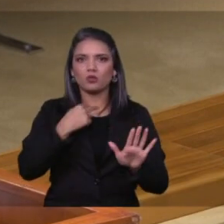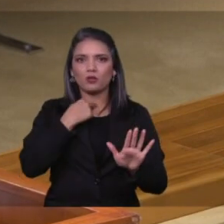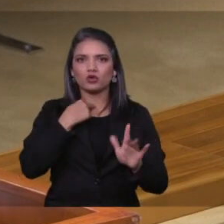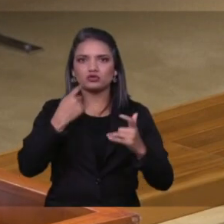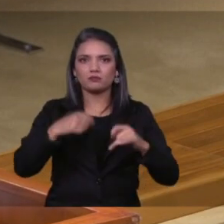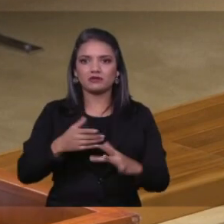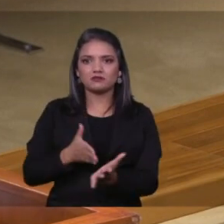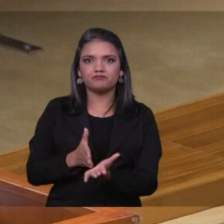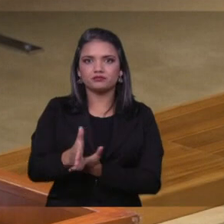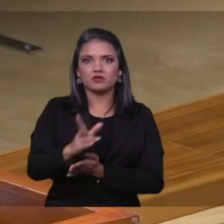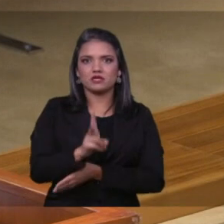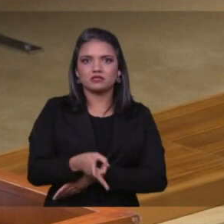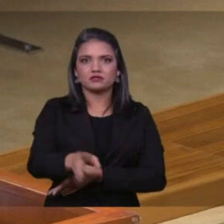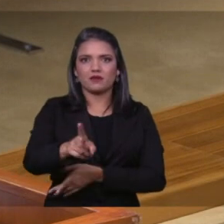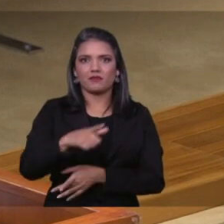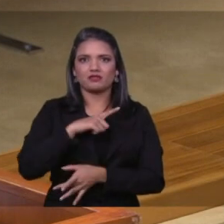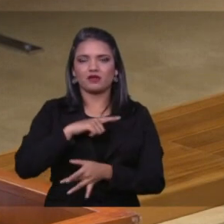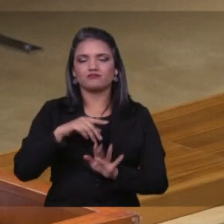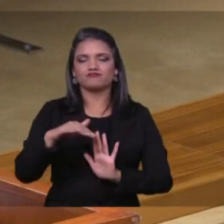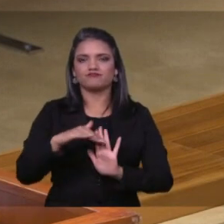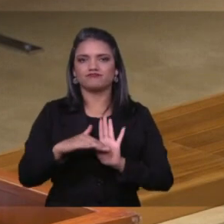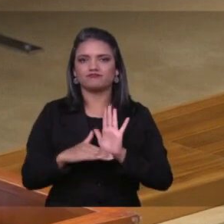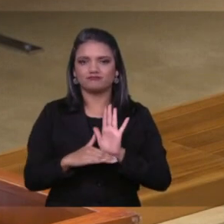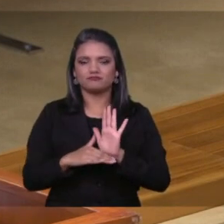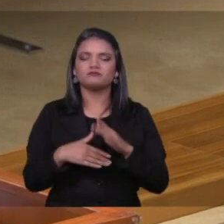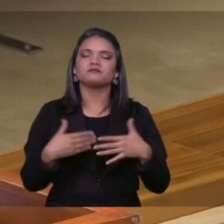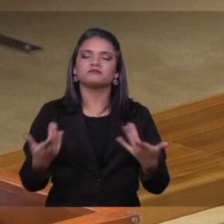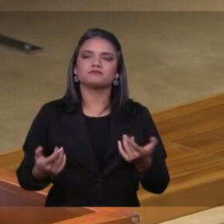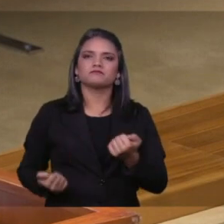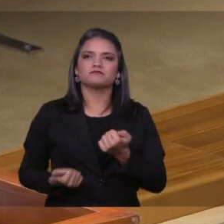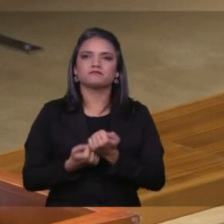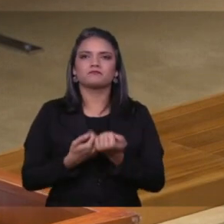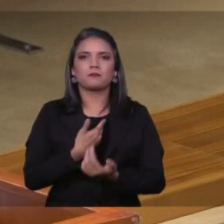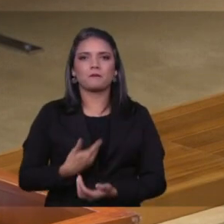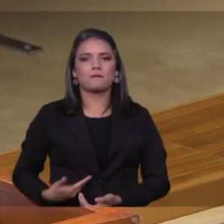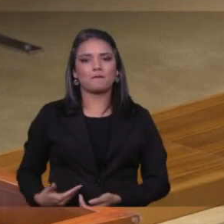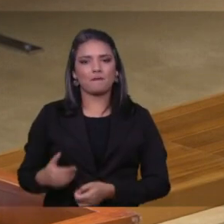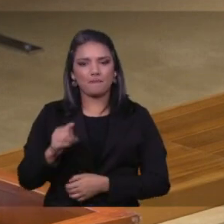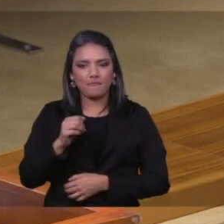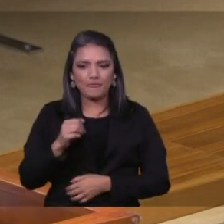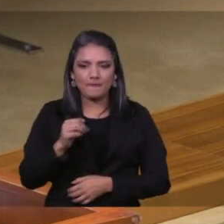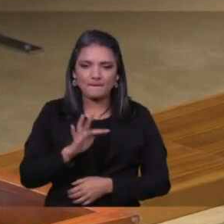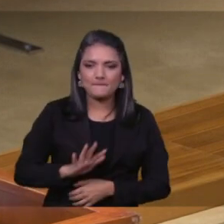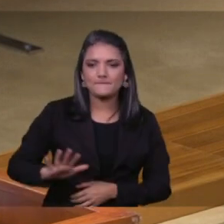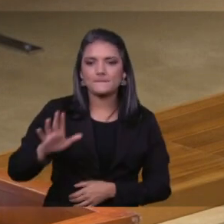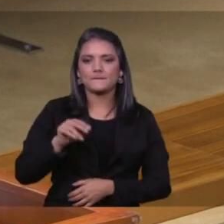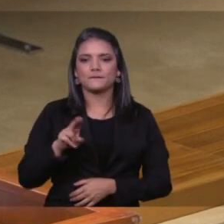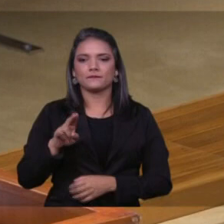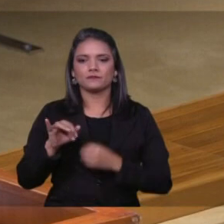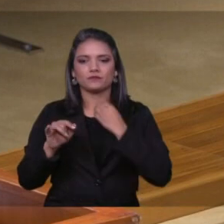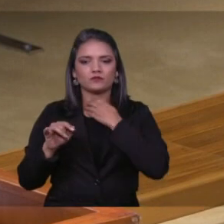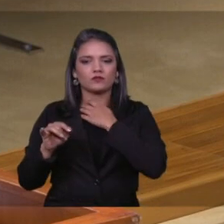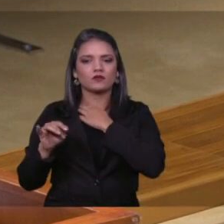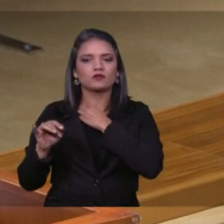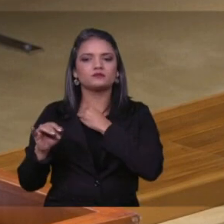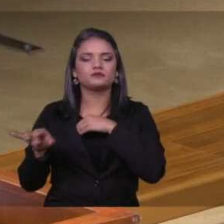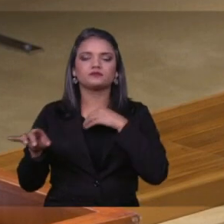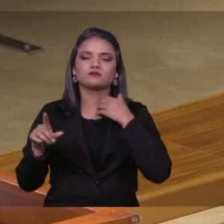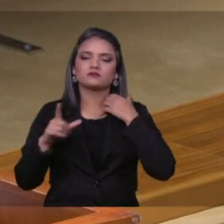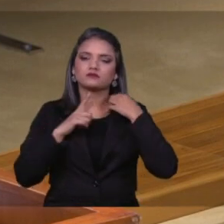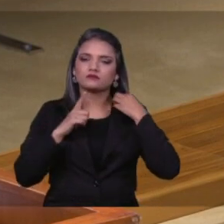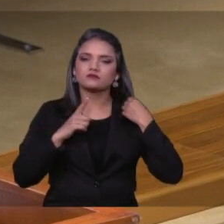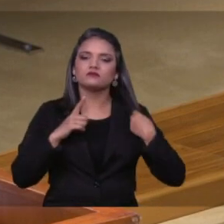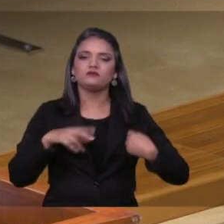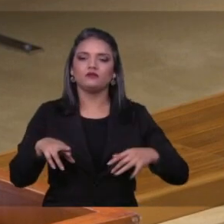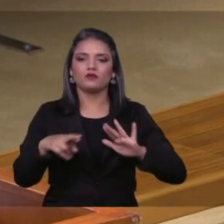Federal auxiliar os governos estaduais e a União na fixação de parâmetros constitucionais de um permanente e